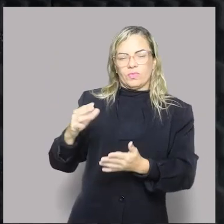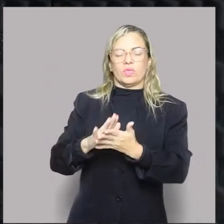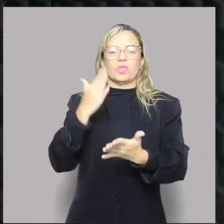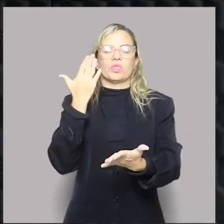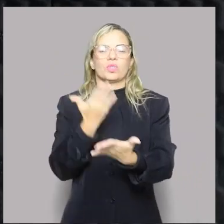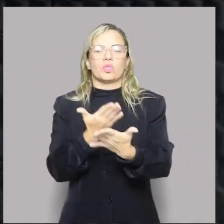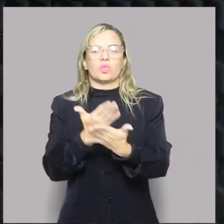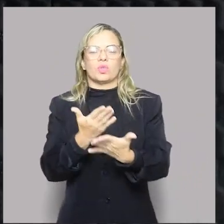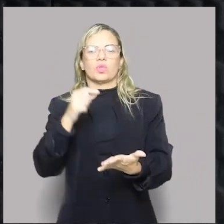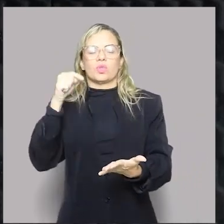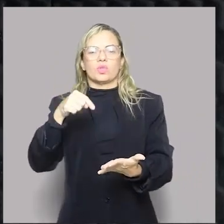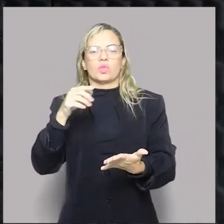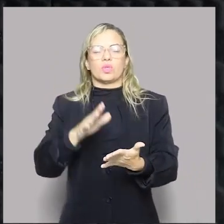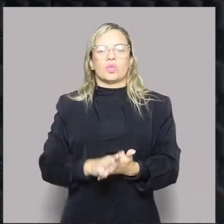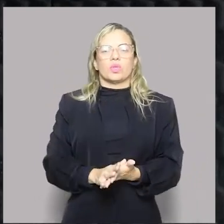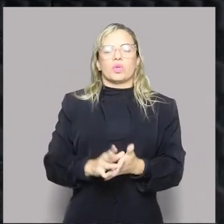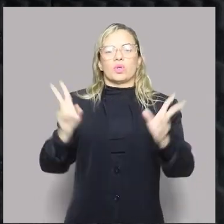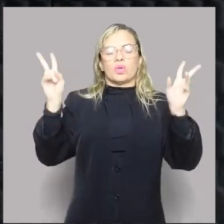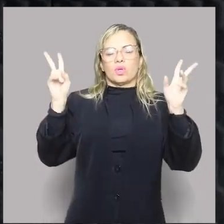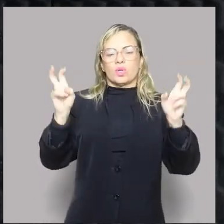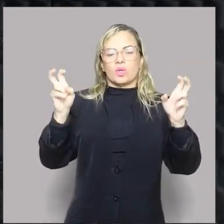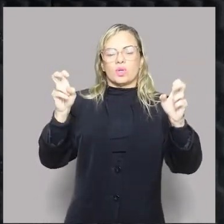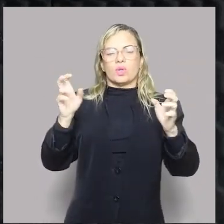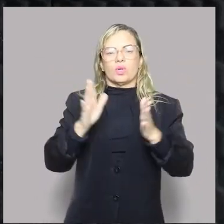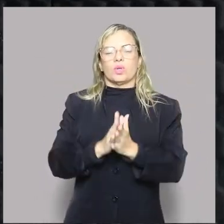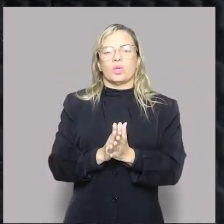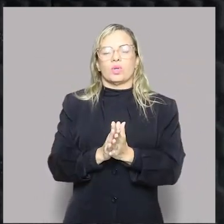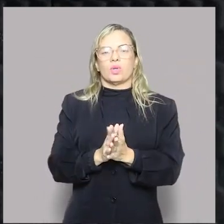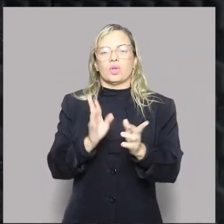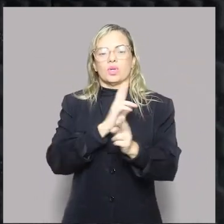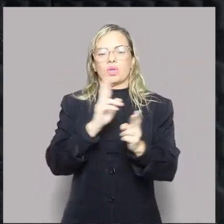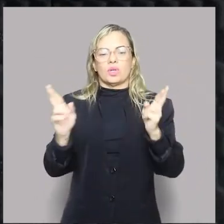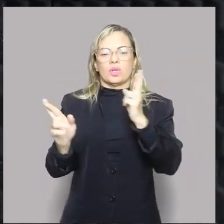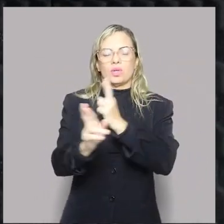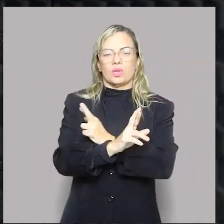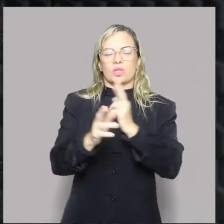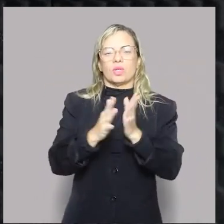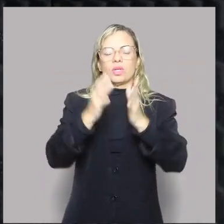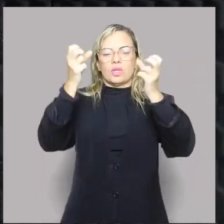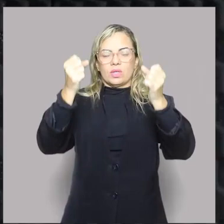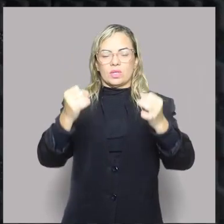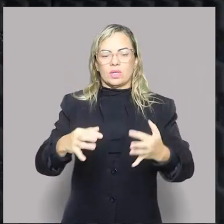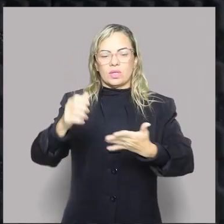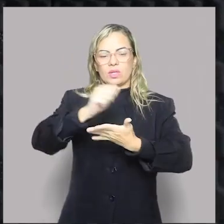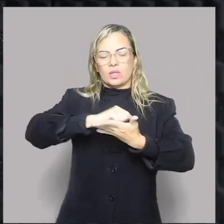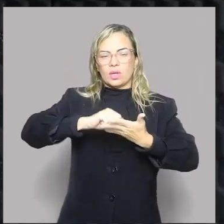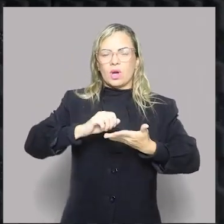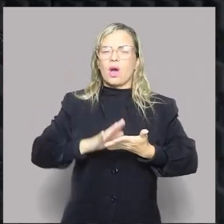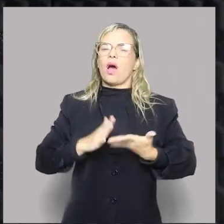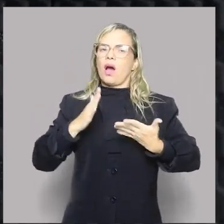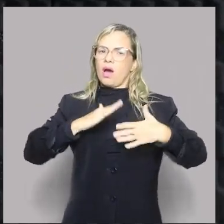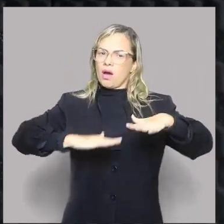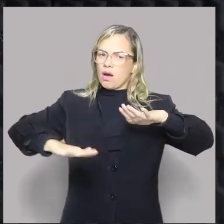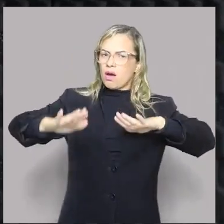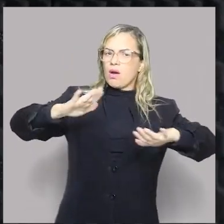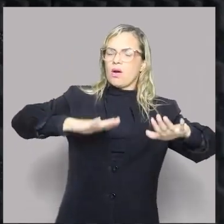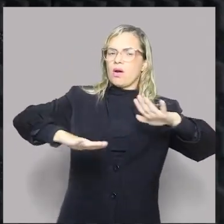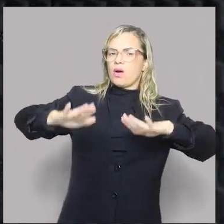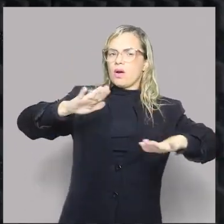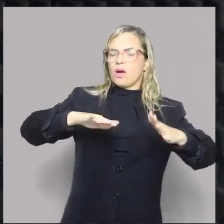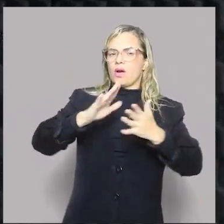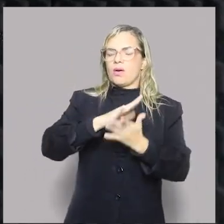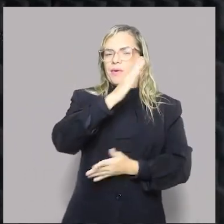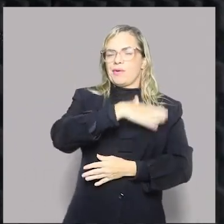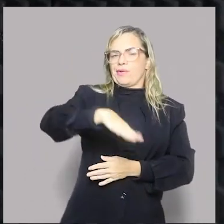outras teorias que embasem esse argumento. Afinal de contas, por mais que você lance as hipóteses e as suas